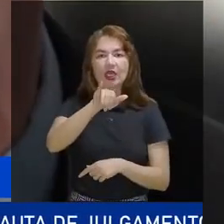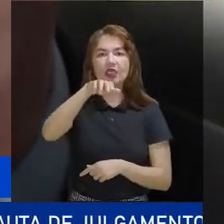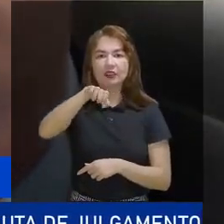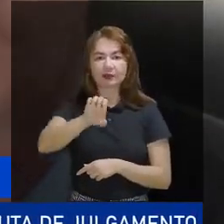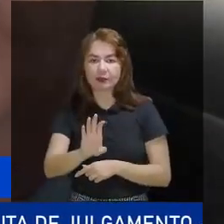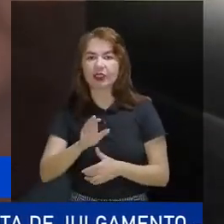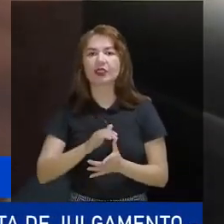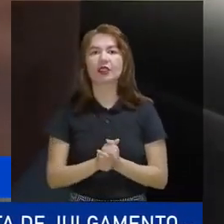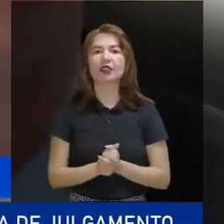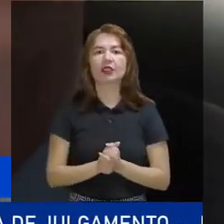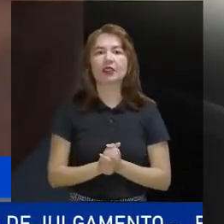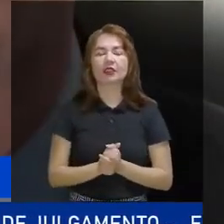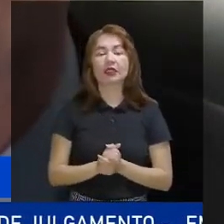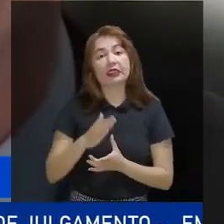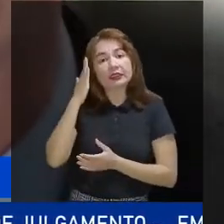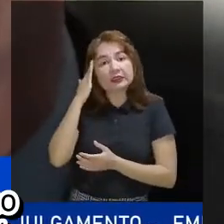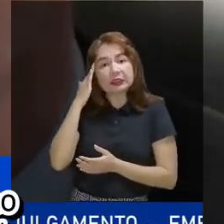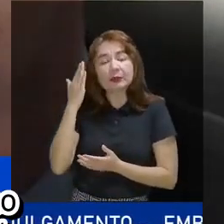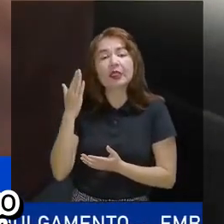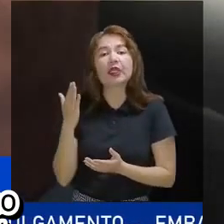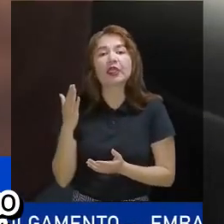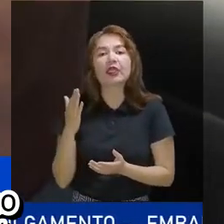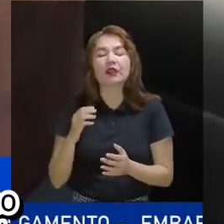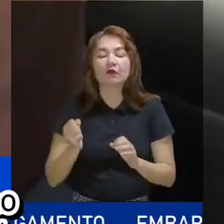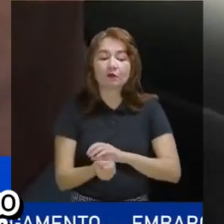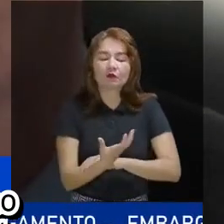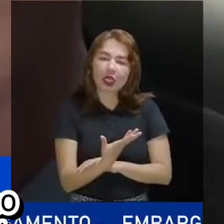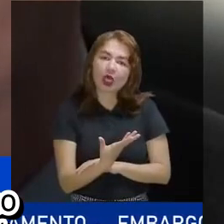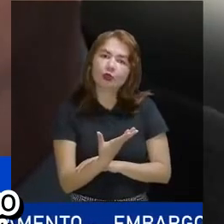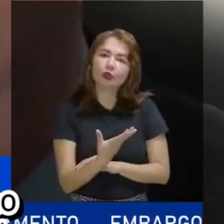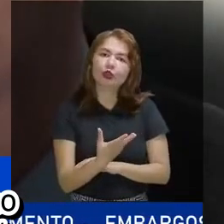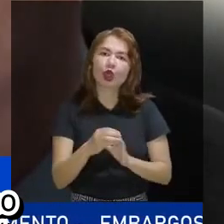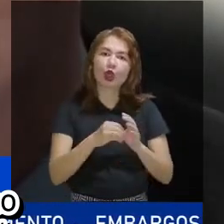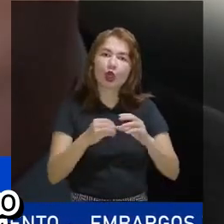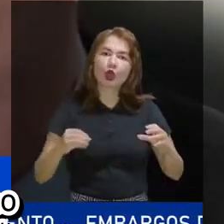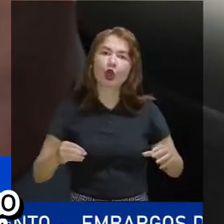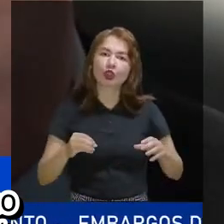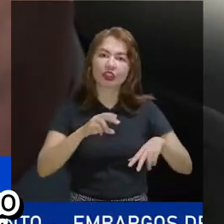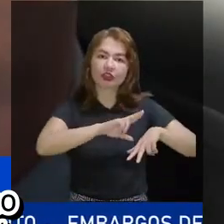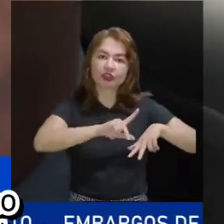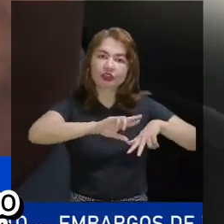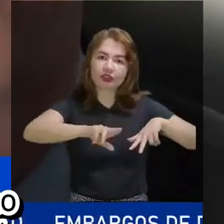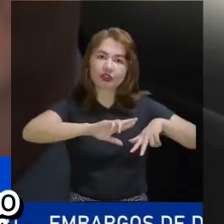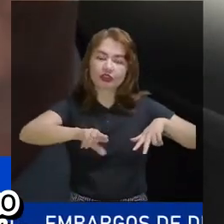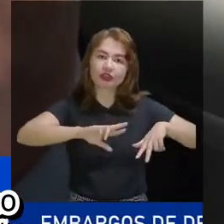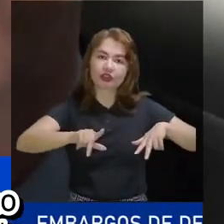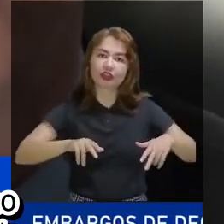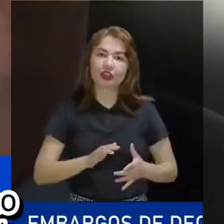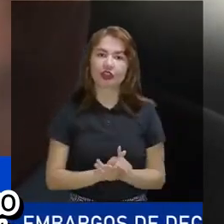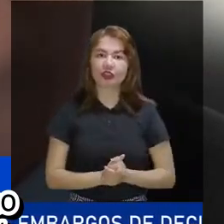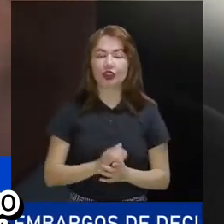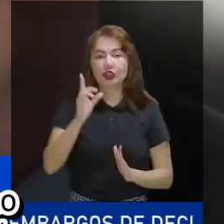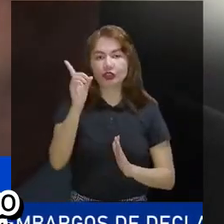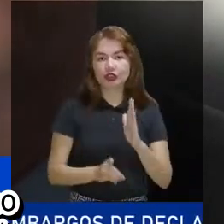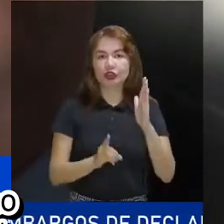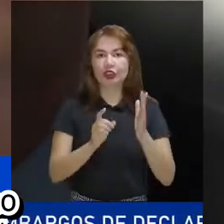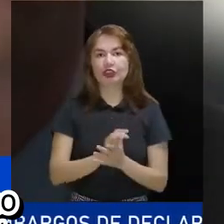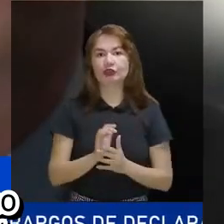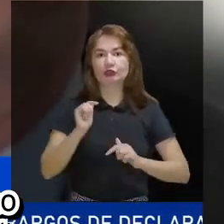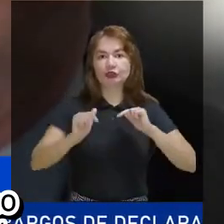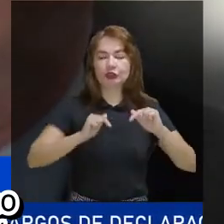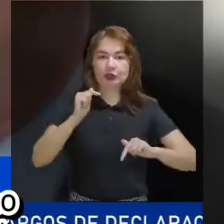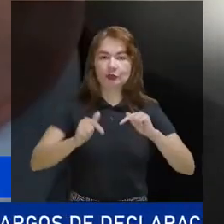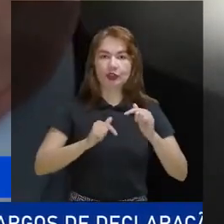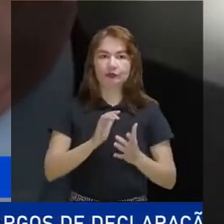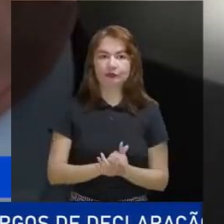para apurar fraude à cota de gênero. Entendimento contrário acarretaria violação ao direito de ação e à inafastabilidade